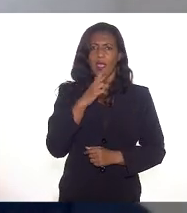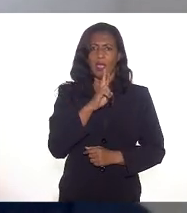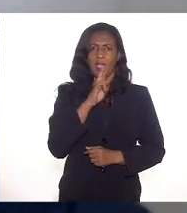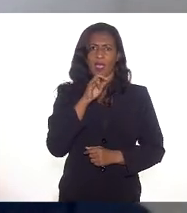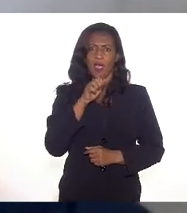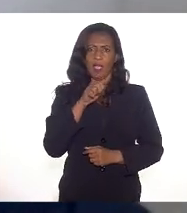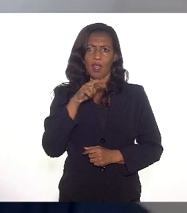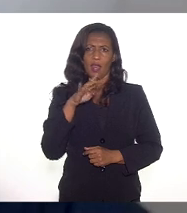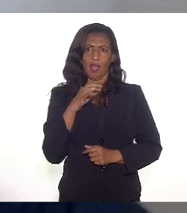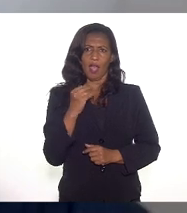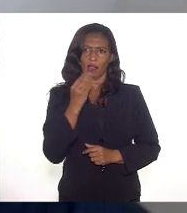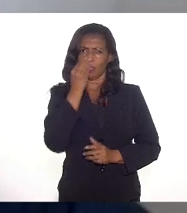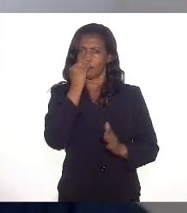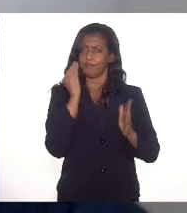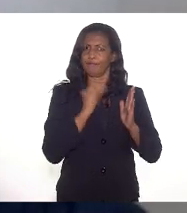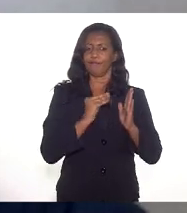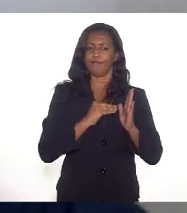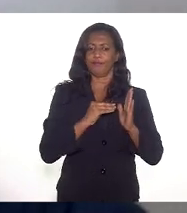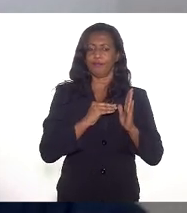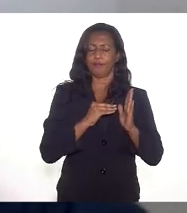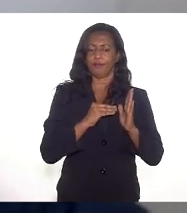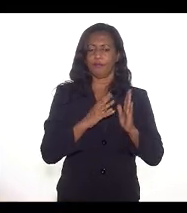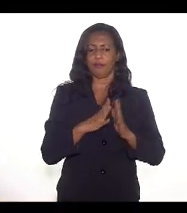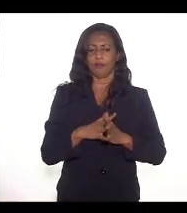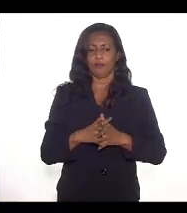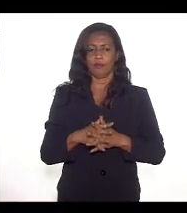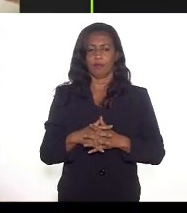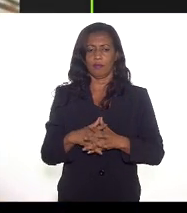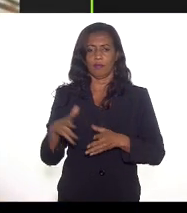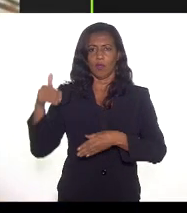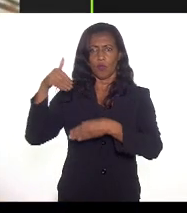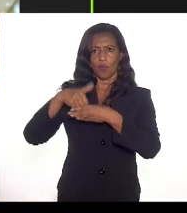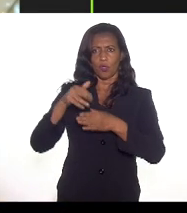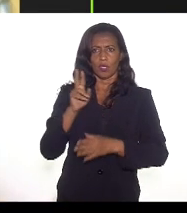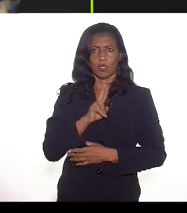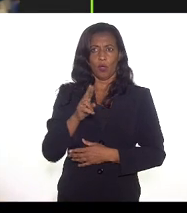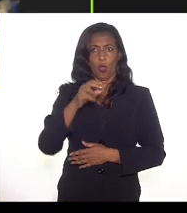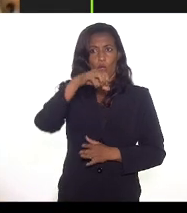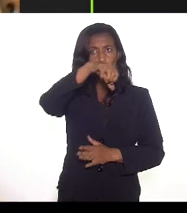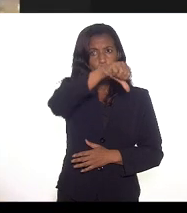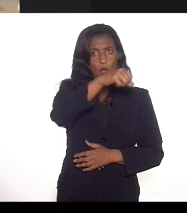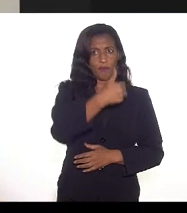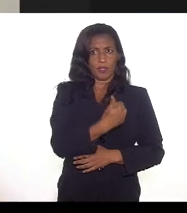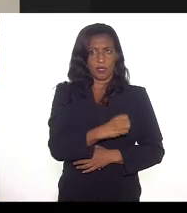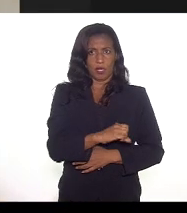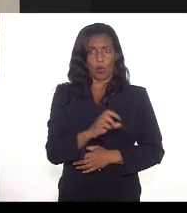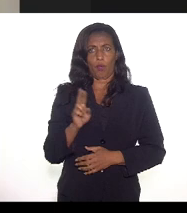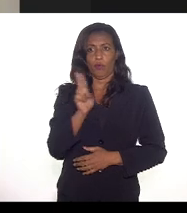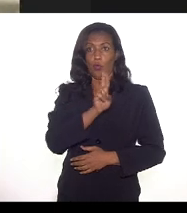rejeição. Então, vamos votar nominal. A emenda... Isso, votação nominal. 9 e 19, então. Ok?